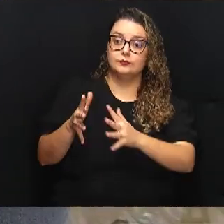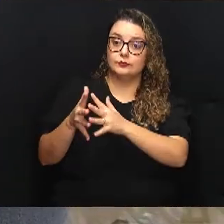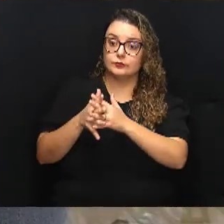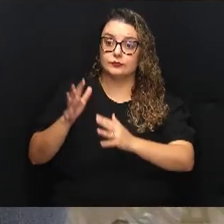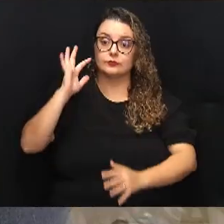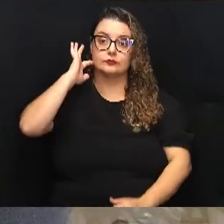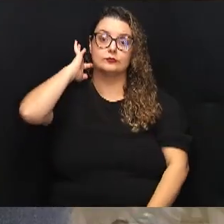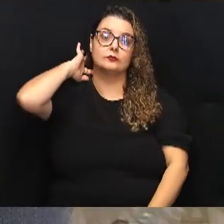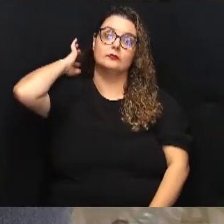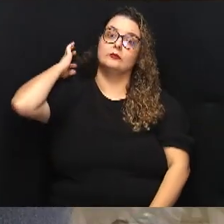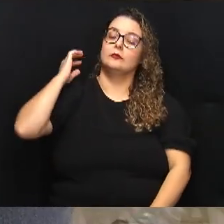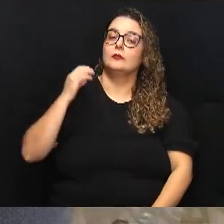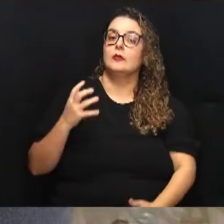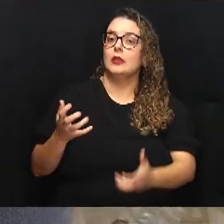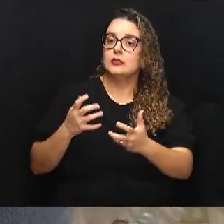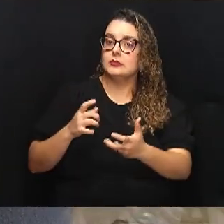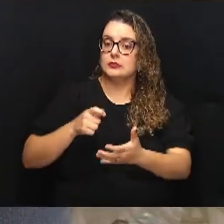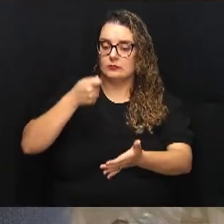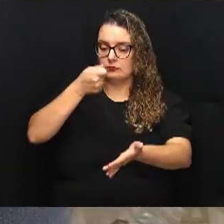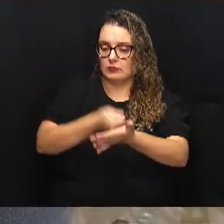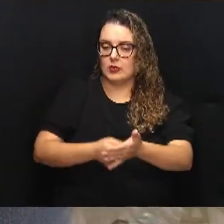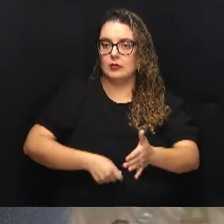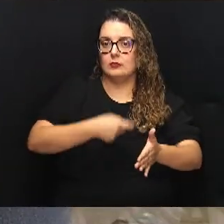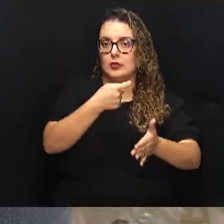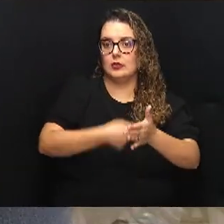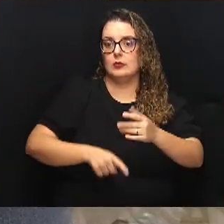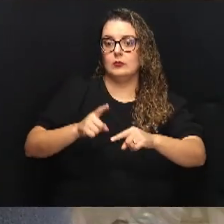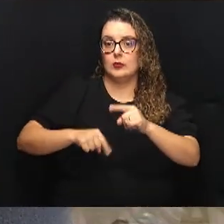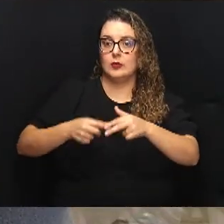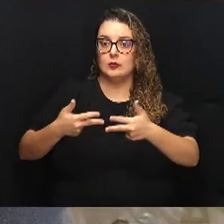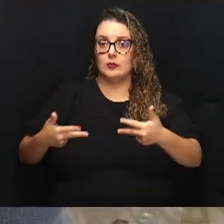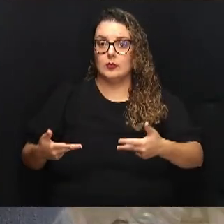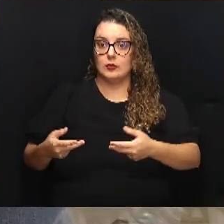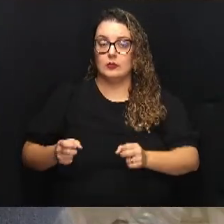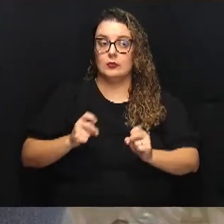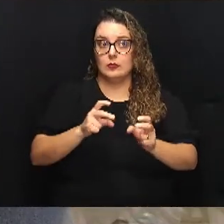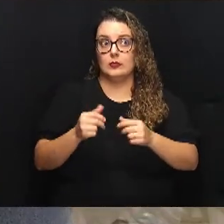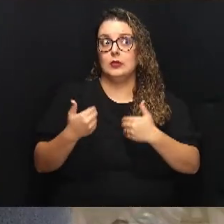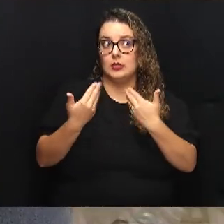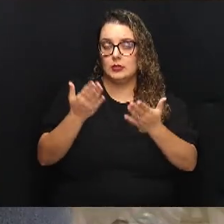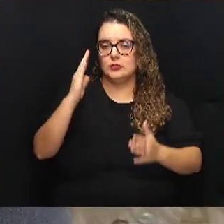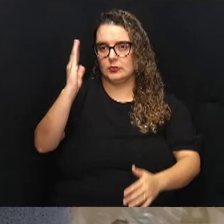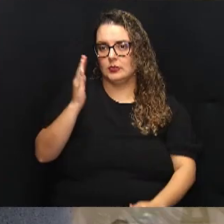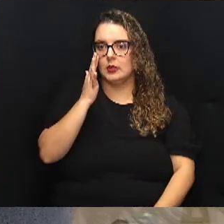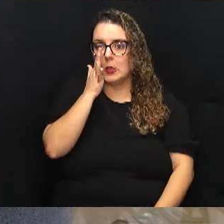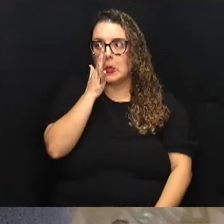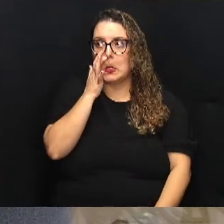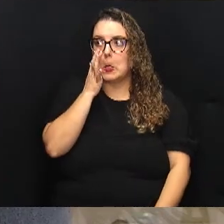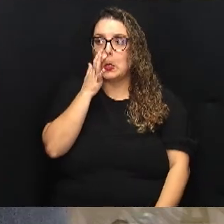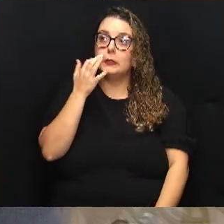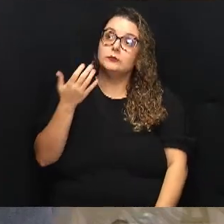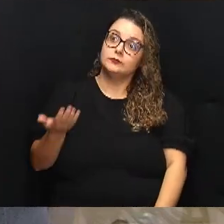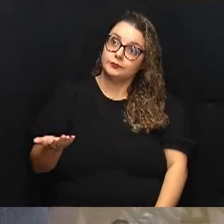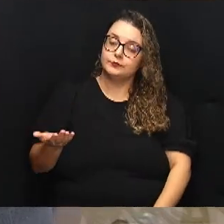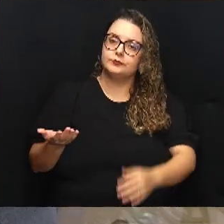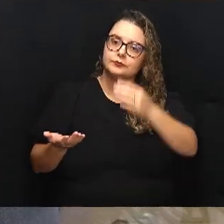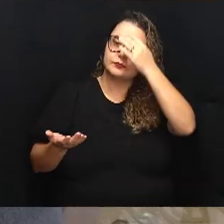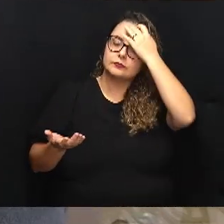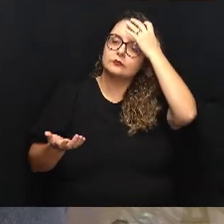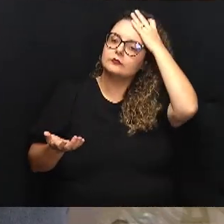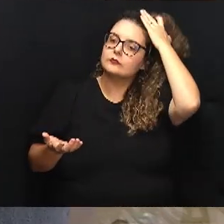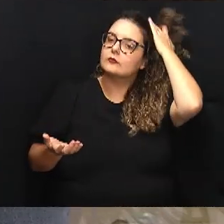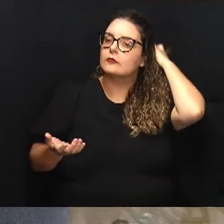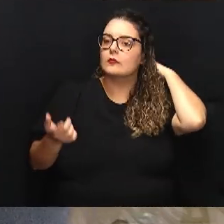impor uma tarifa para os produtos que são importados do Brasil. Portanto, isso obviamente